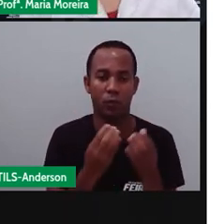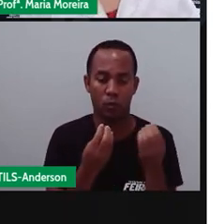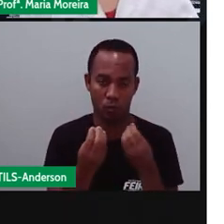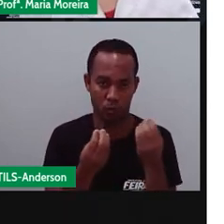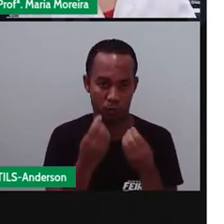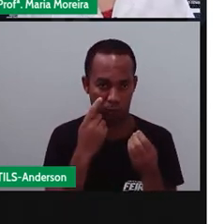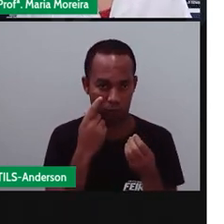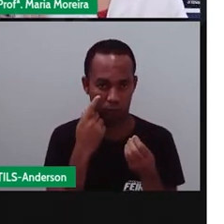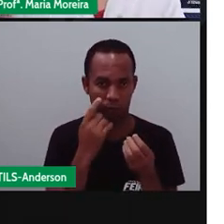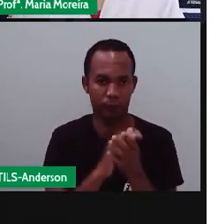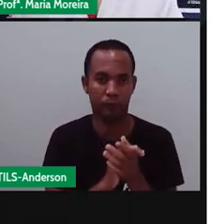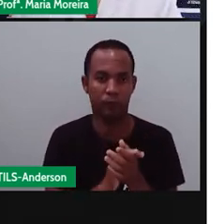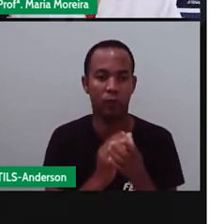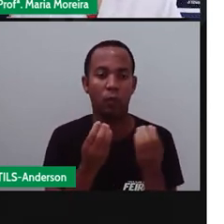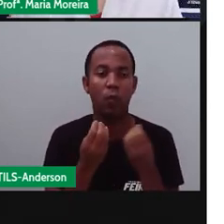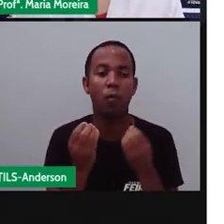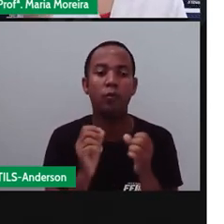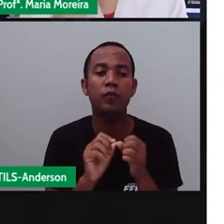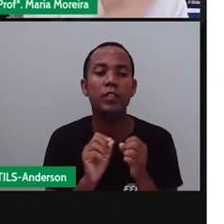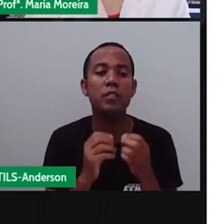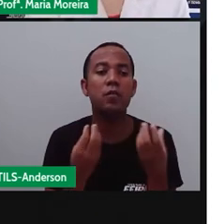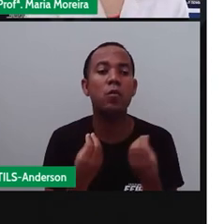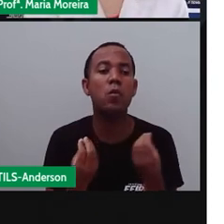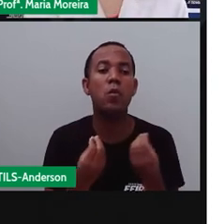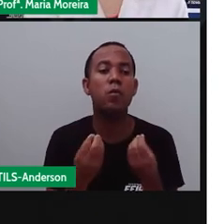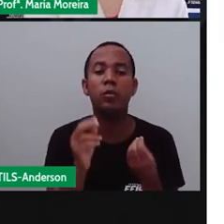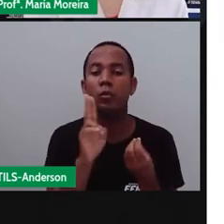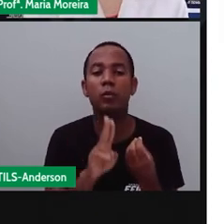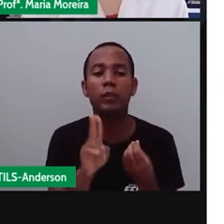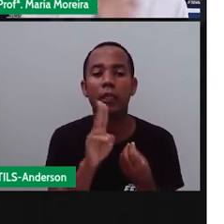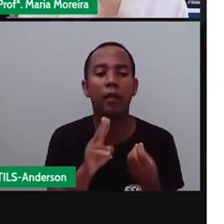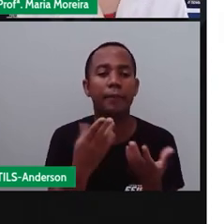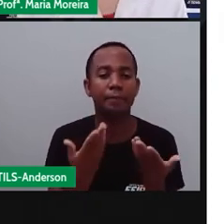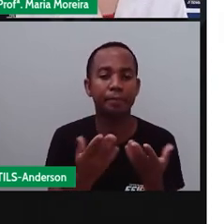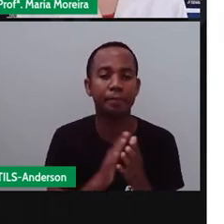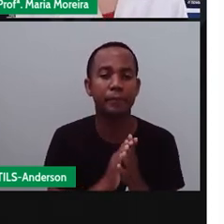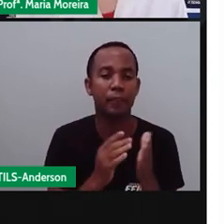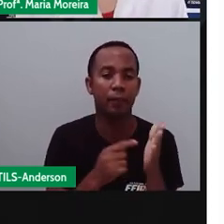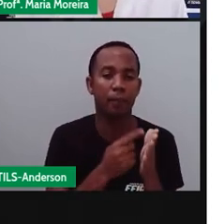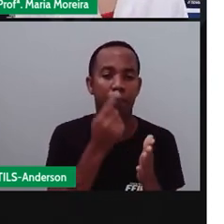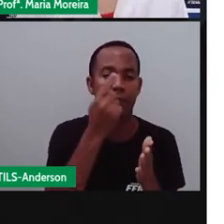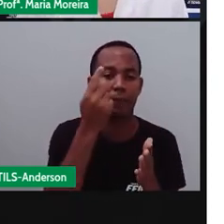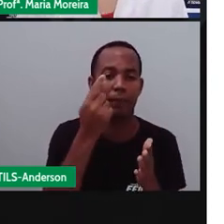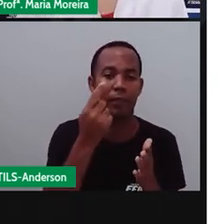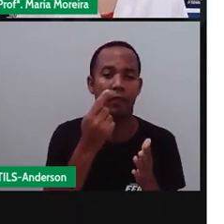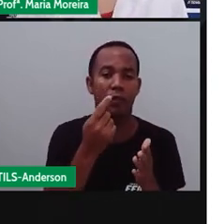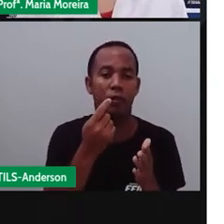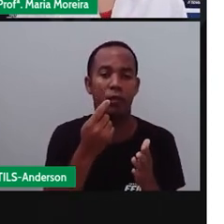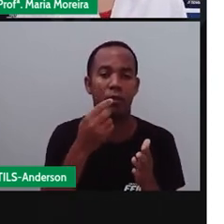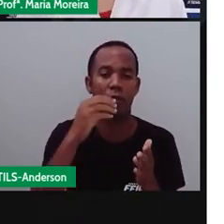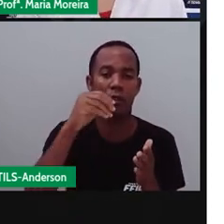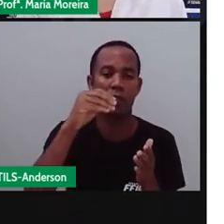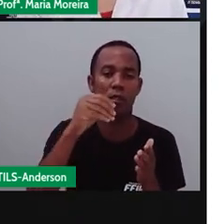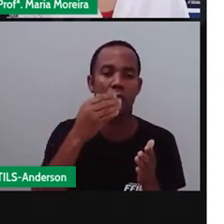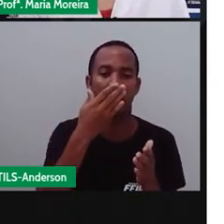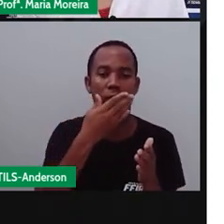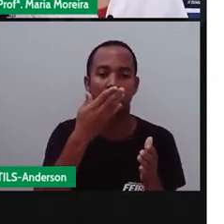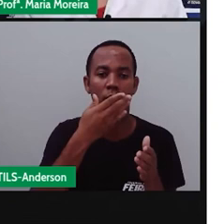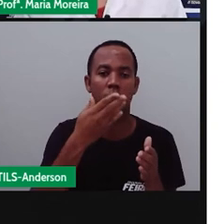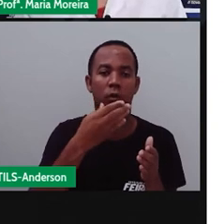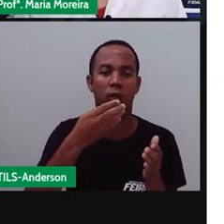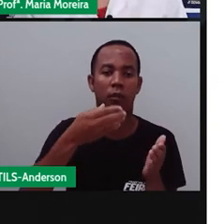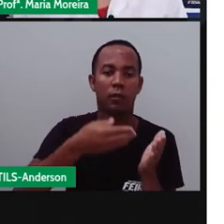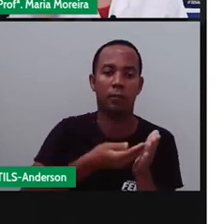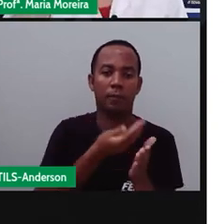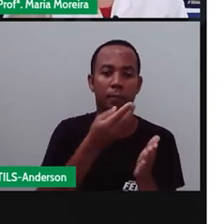preparo, né? Como eu vou fazer? Como é que eu vou utilizar esses ingredientes? Primeiro, bato o açúcar, a margarina e